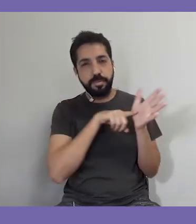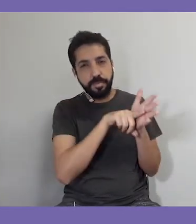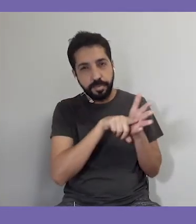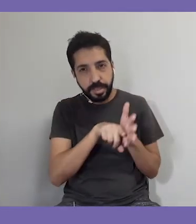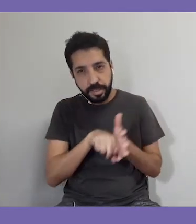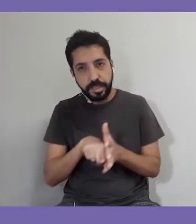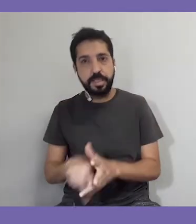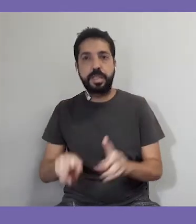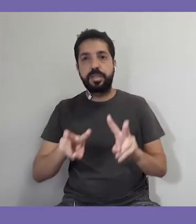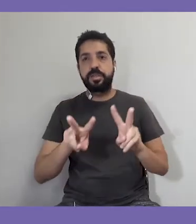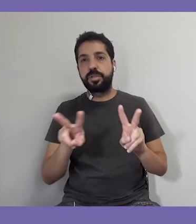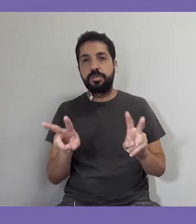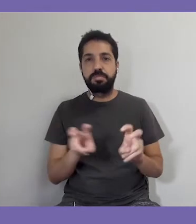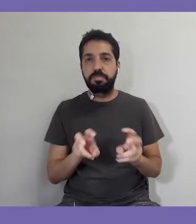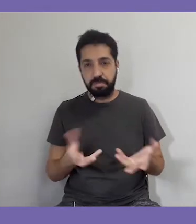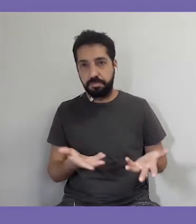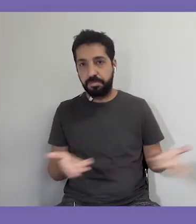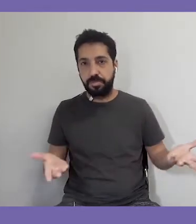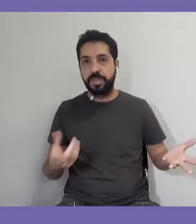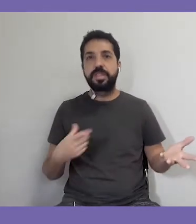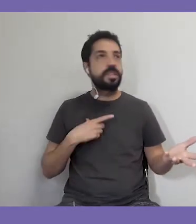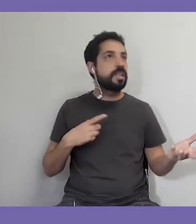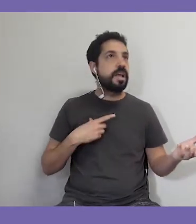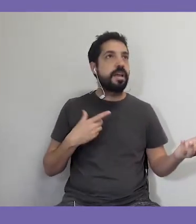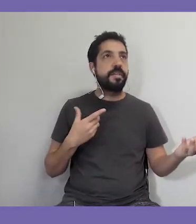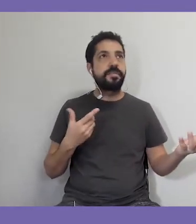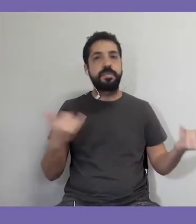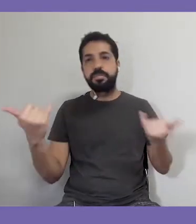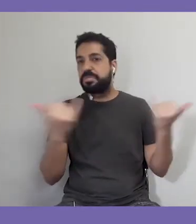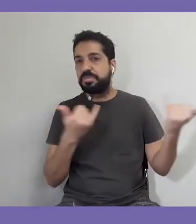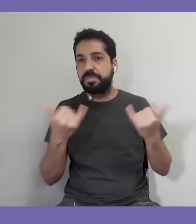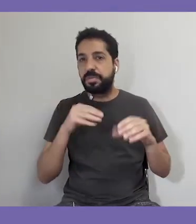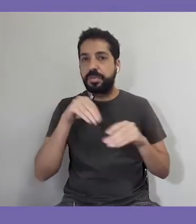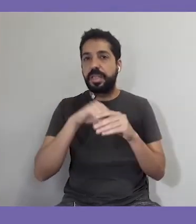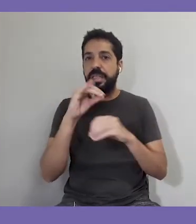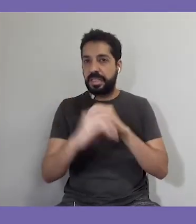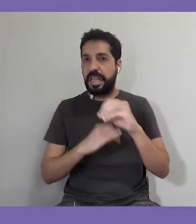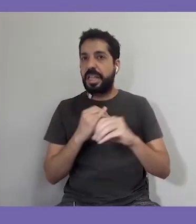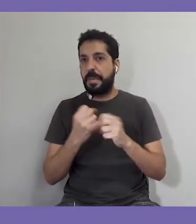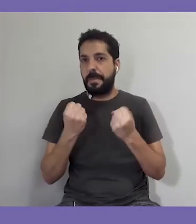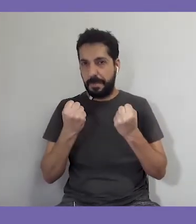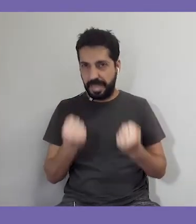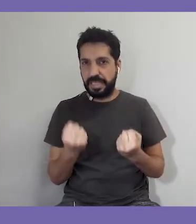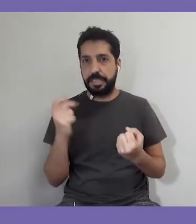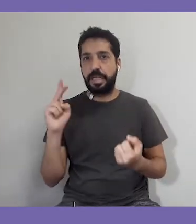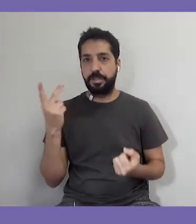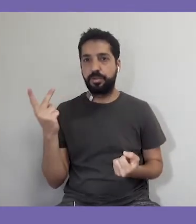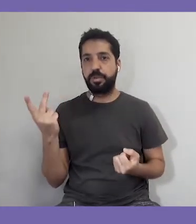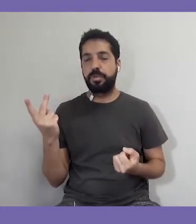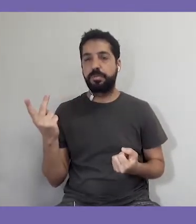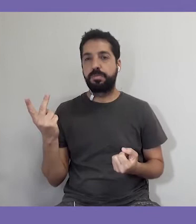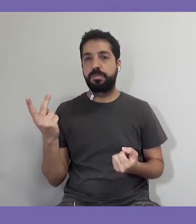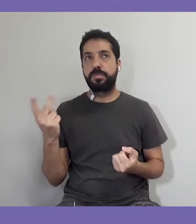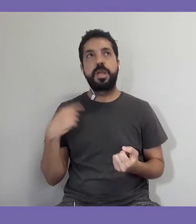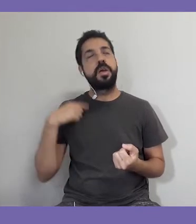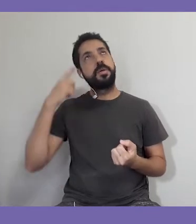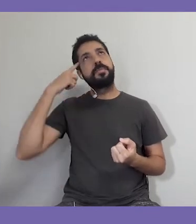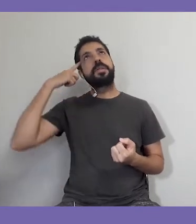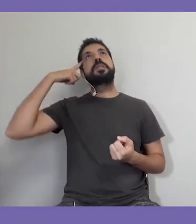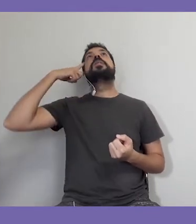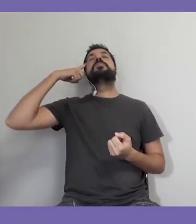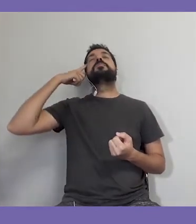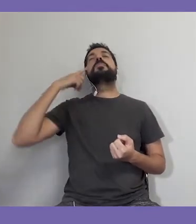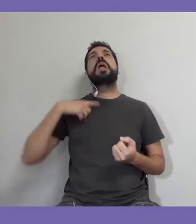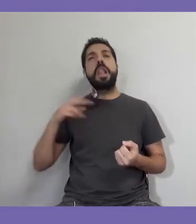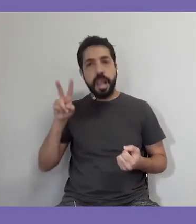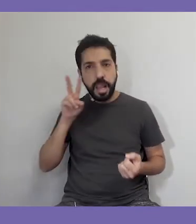pesquisas, né, de ver alguns relatos, assim, da internet, de coisas pesadas, que me fizeram